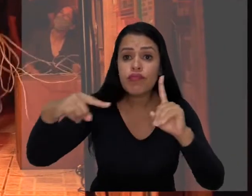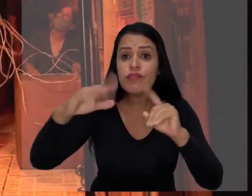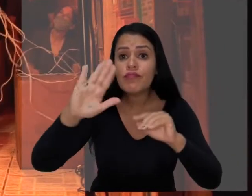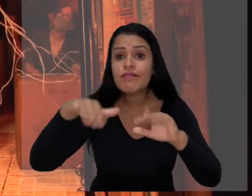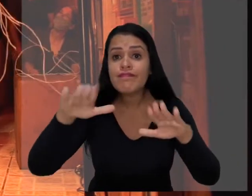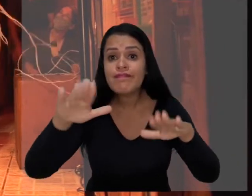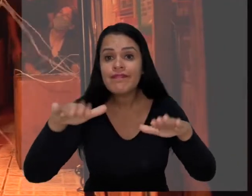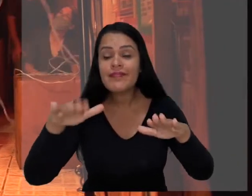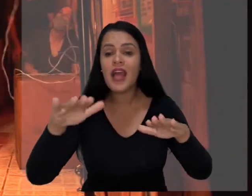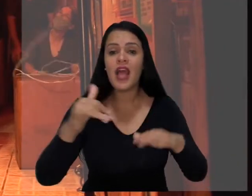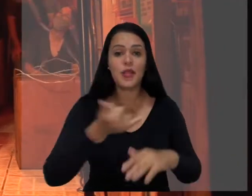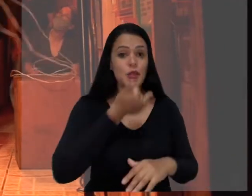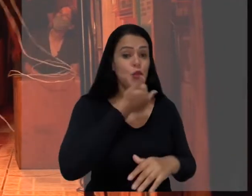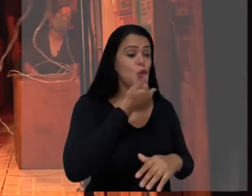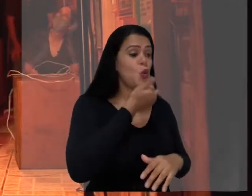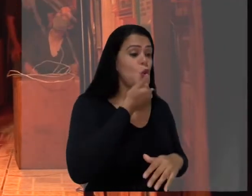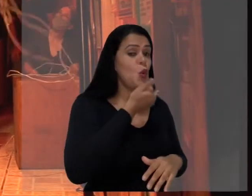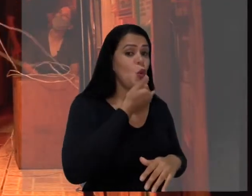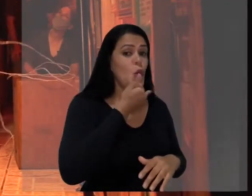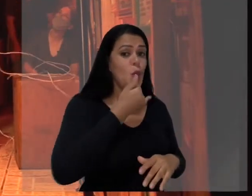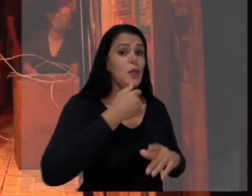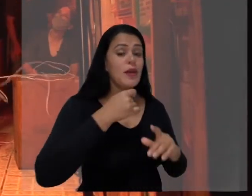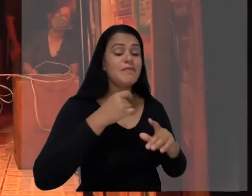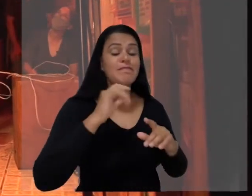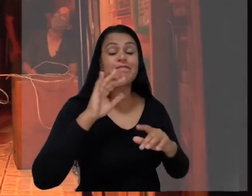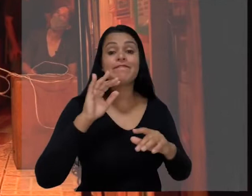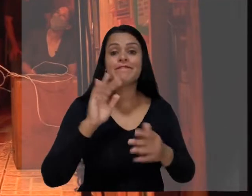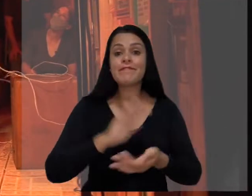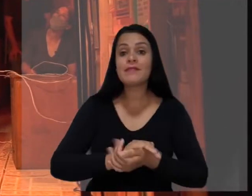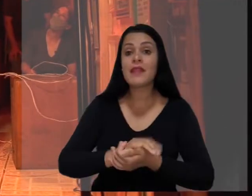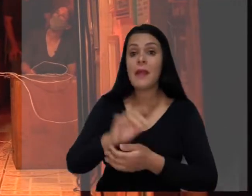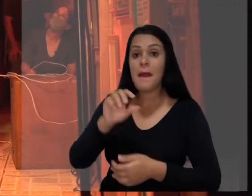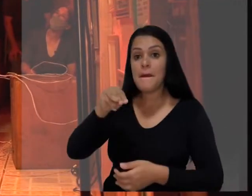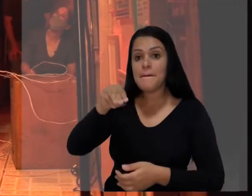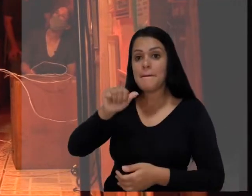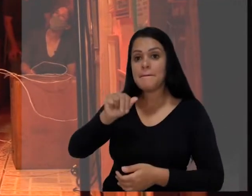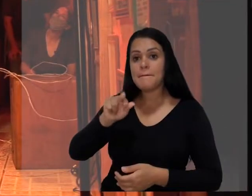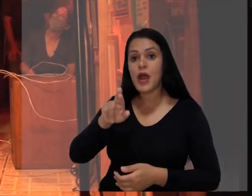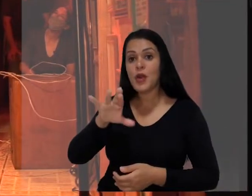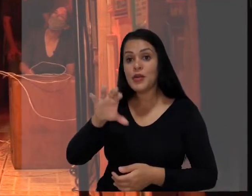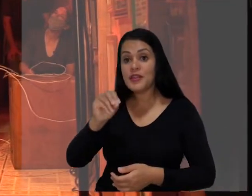professora. Tá bom. Pessoal, vamos lá. Maurício? Maurício, se você quer falar, tem que